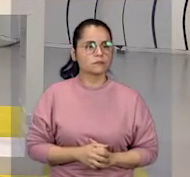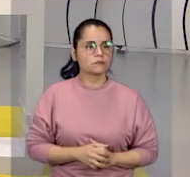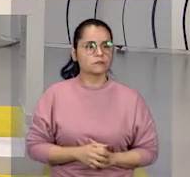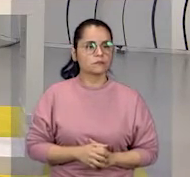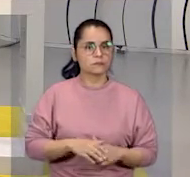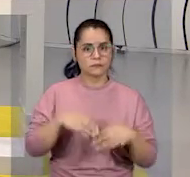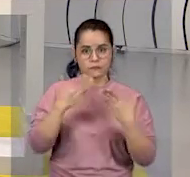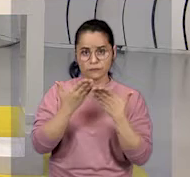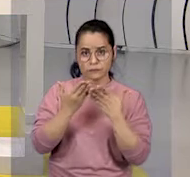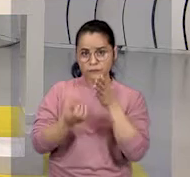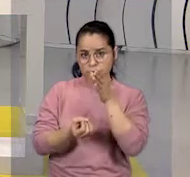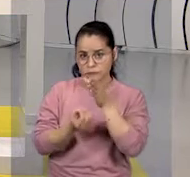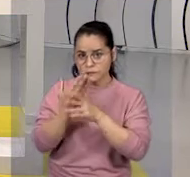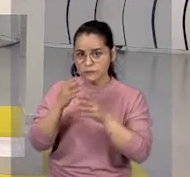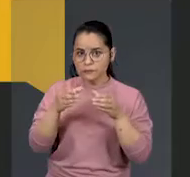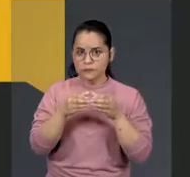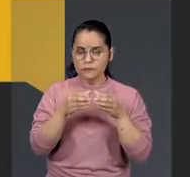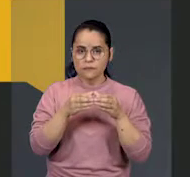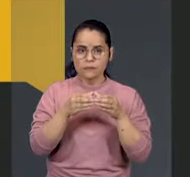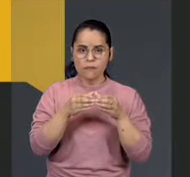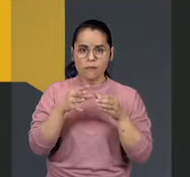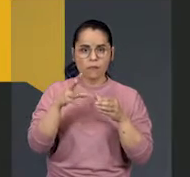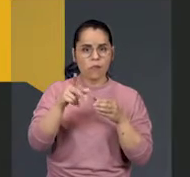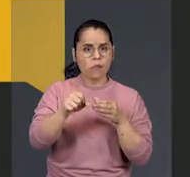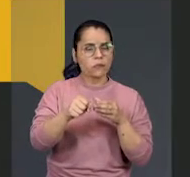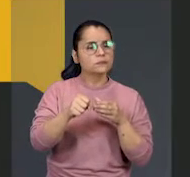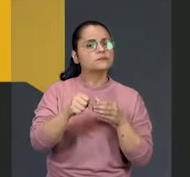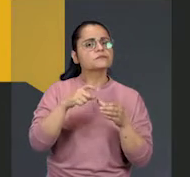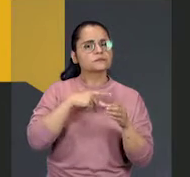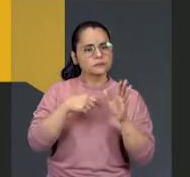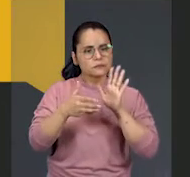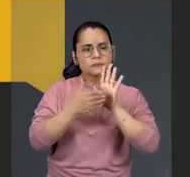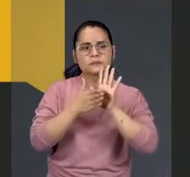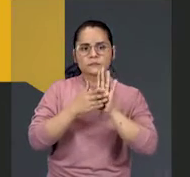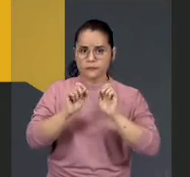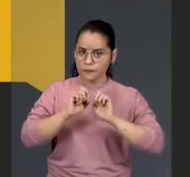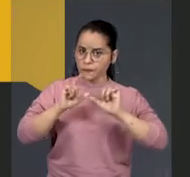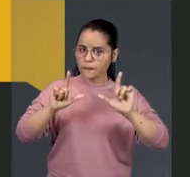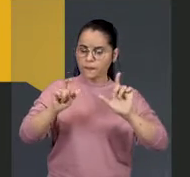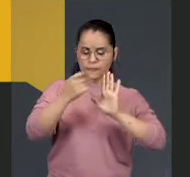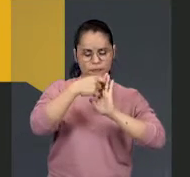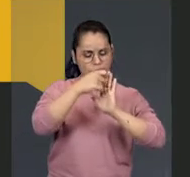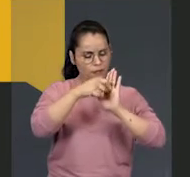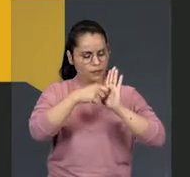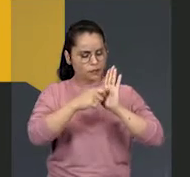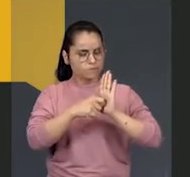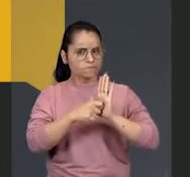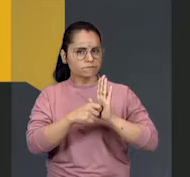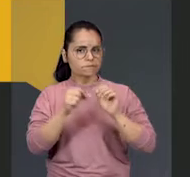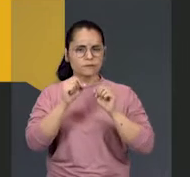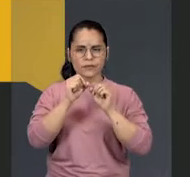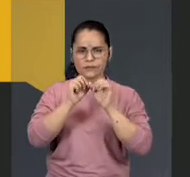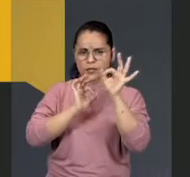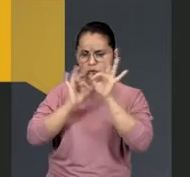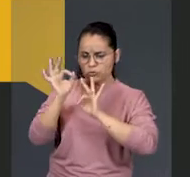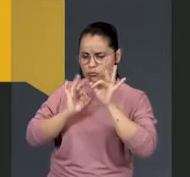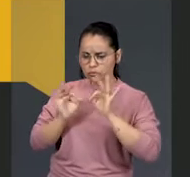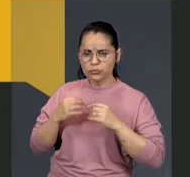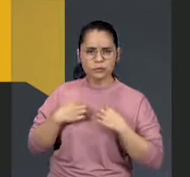Então, na criação coletiva, todos trazem propostas cênicas, escrevem, improvisam